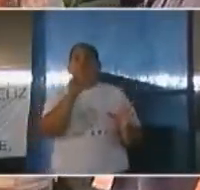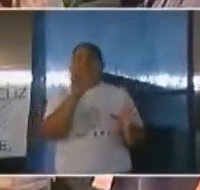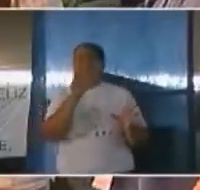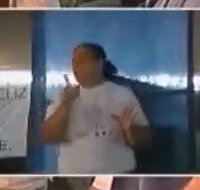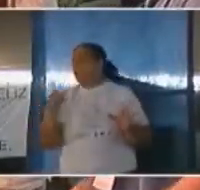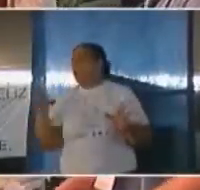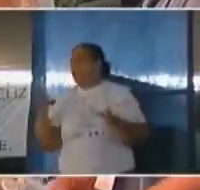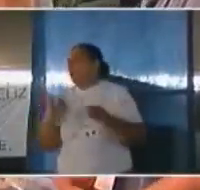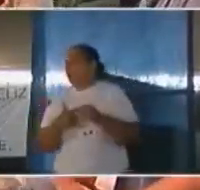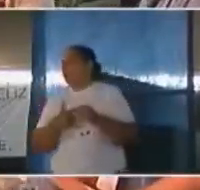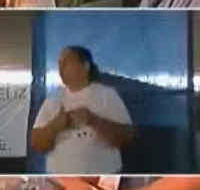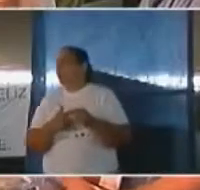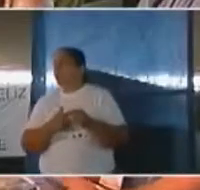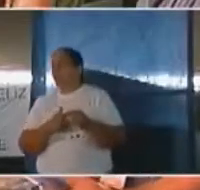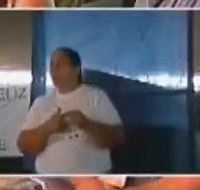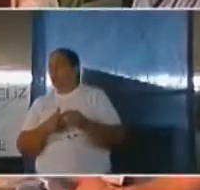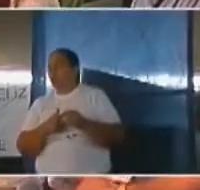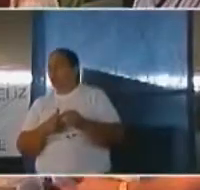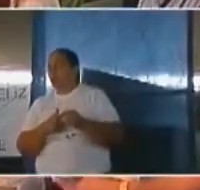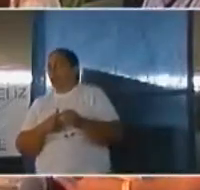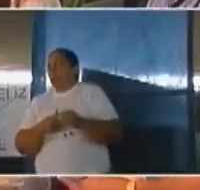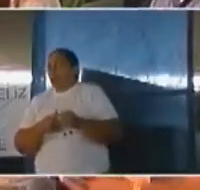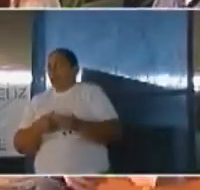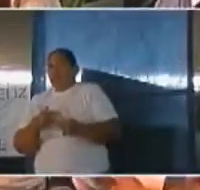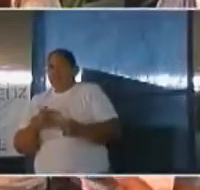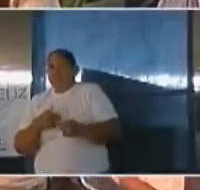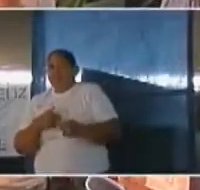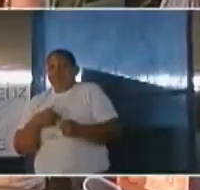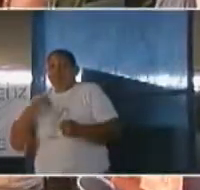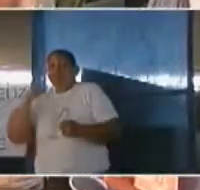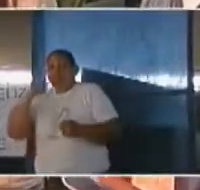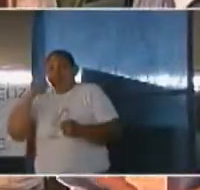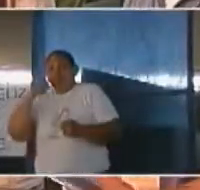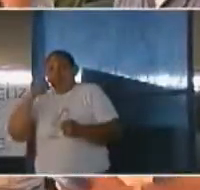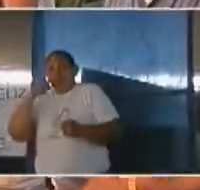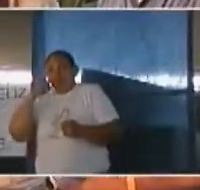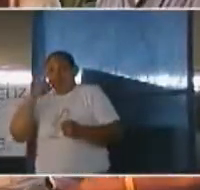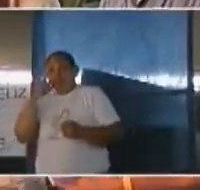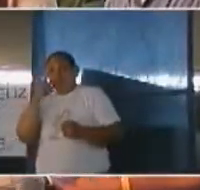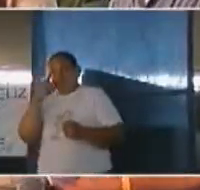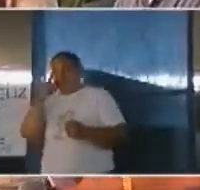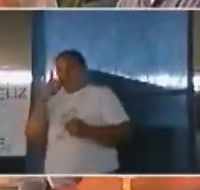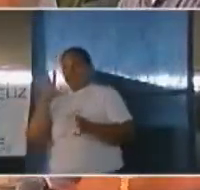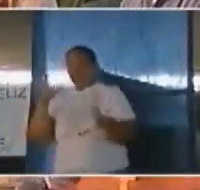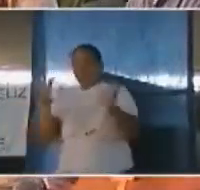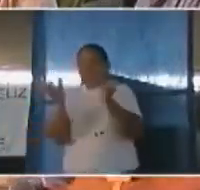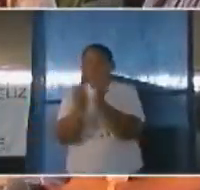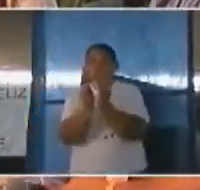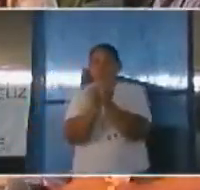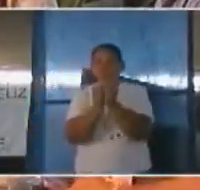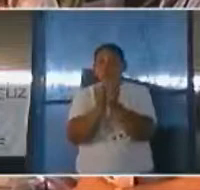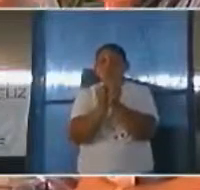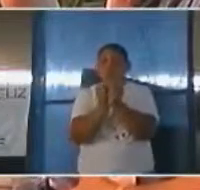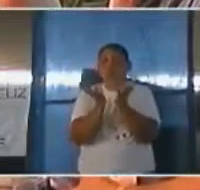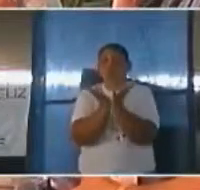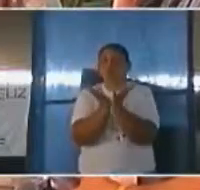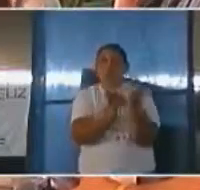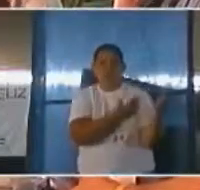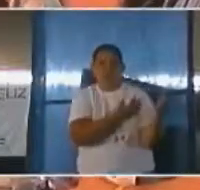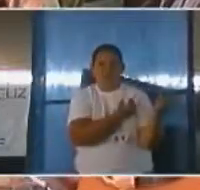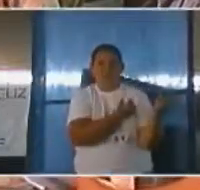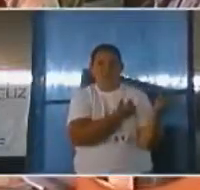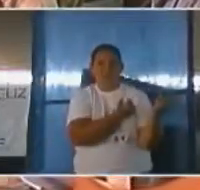lá no nosso sino, nós estamos retomando atividade com jovens em várias comunidades e tal. E é tão bonito quando a gente